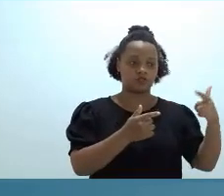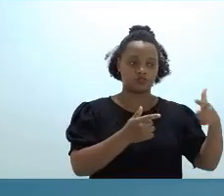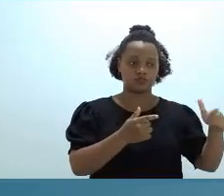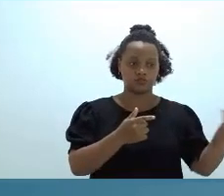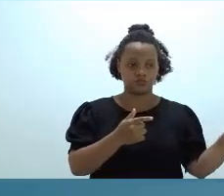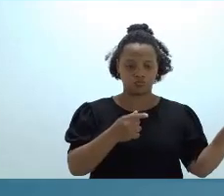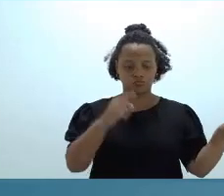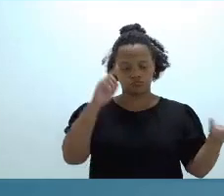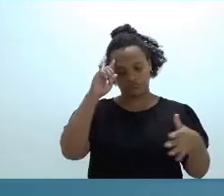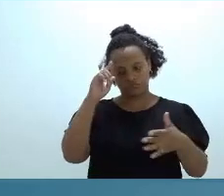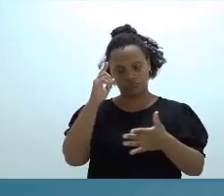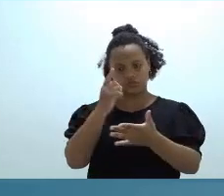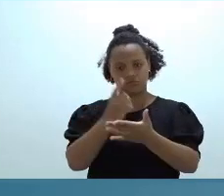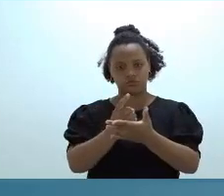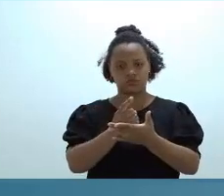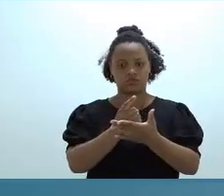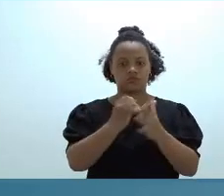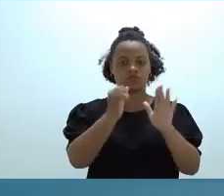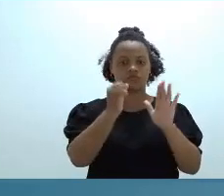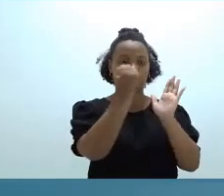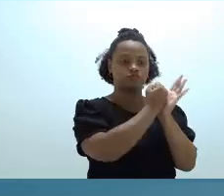decisão, documento número